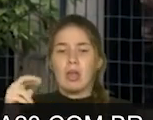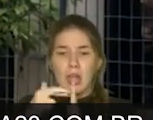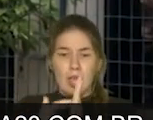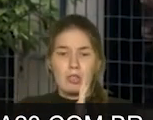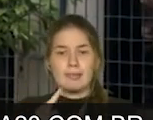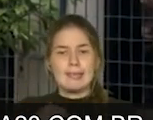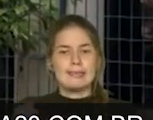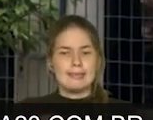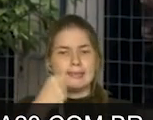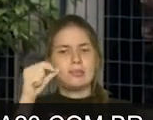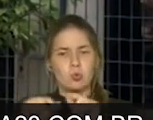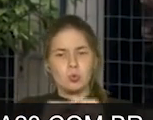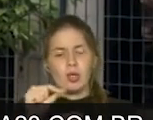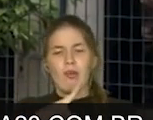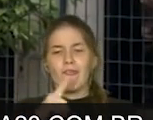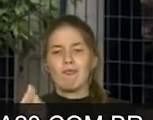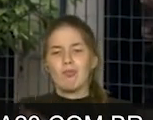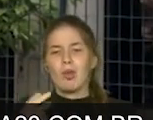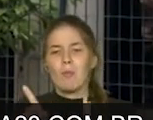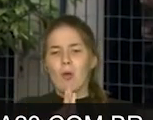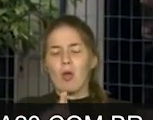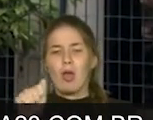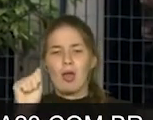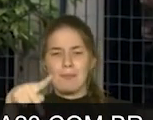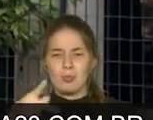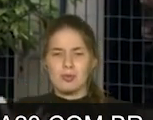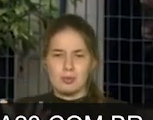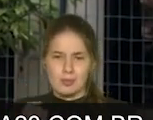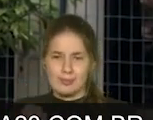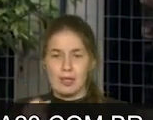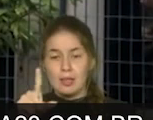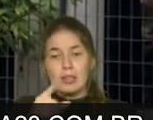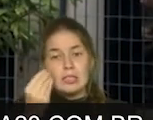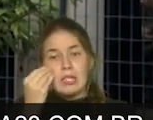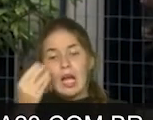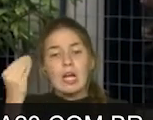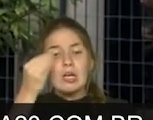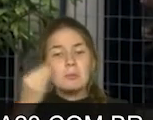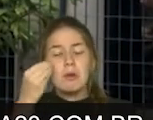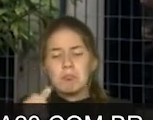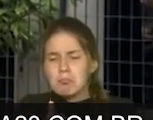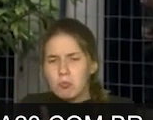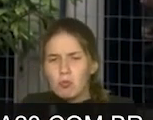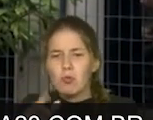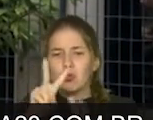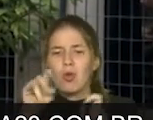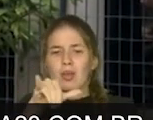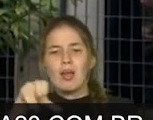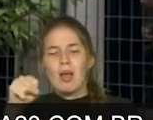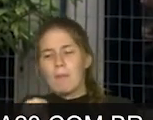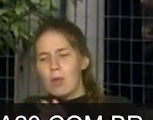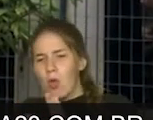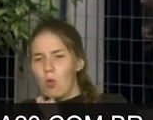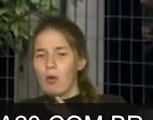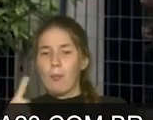diretamente no valor que vai ser recebido na aposentadoria. Então, é bom procurar um profissional especializado em previdência social,